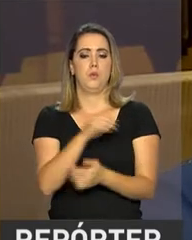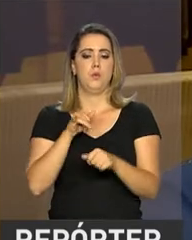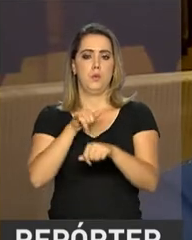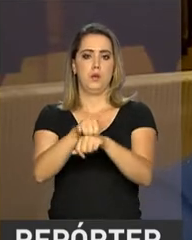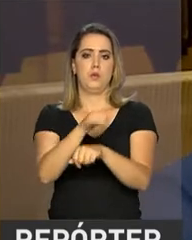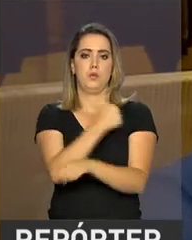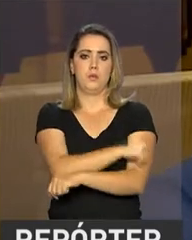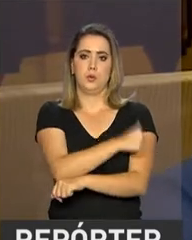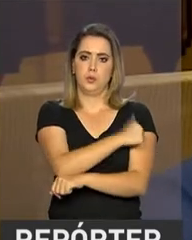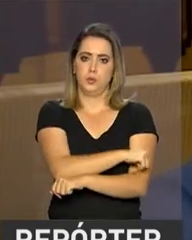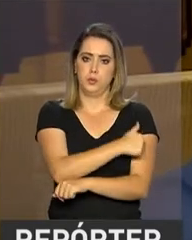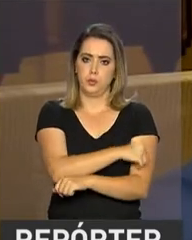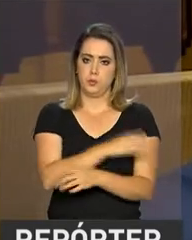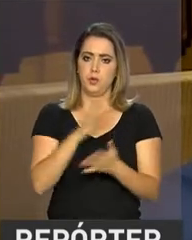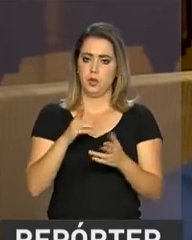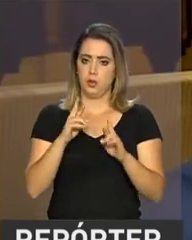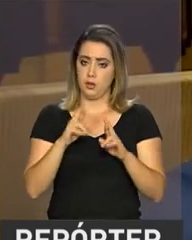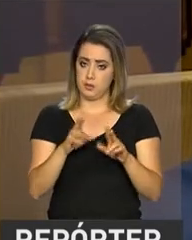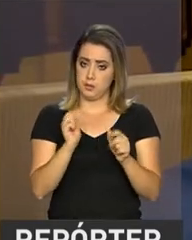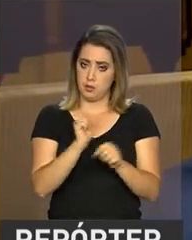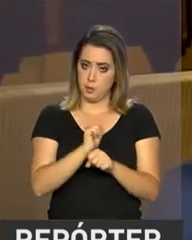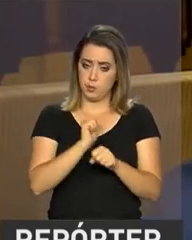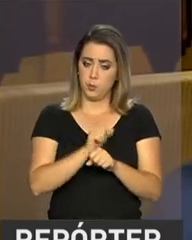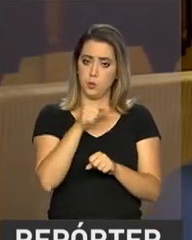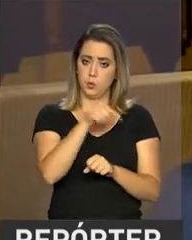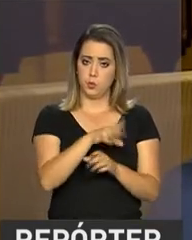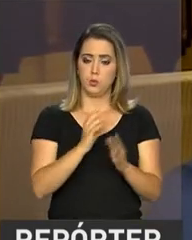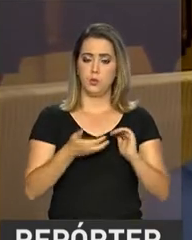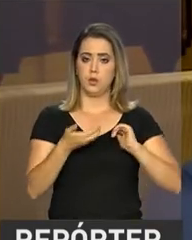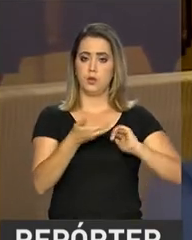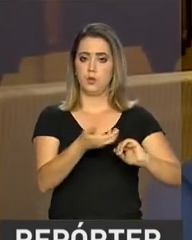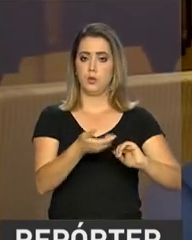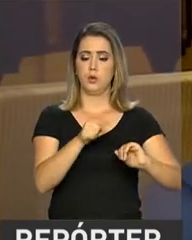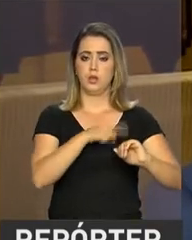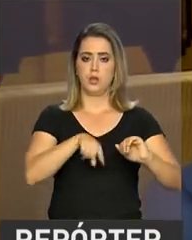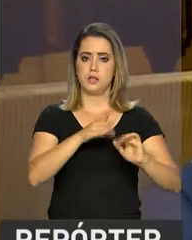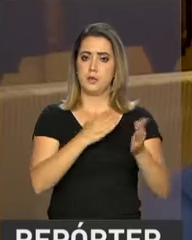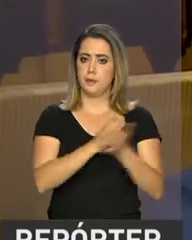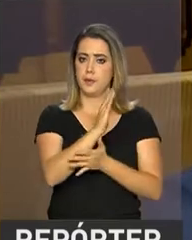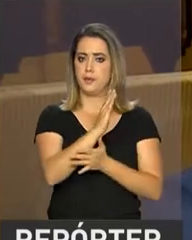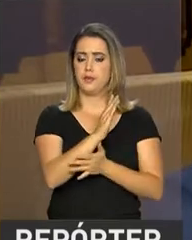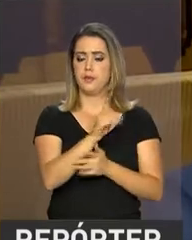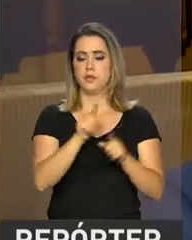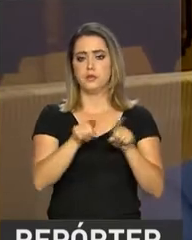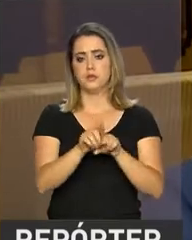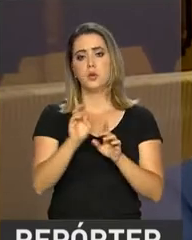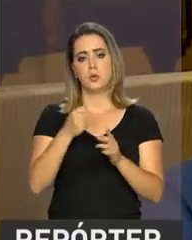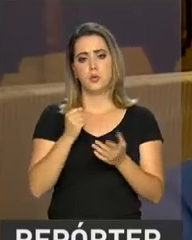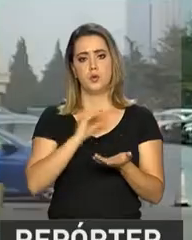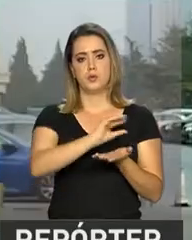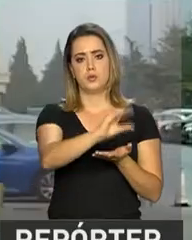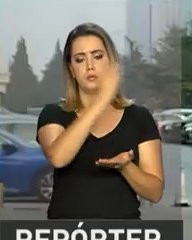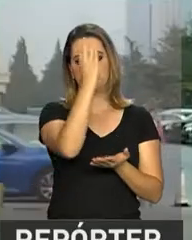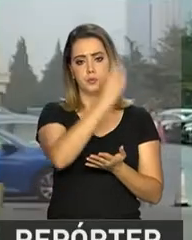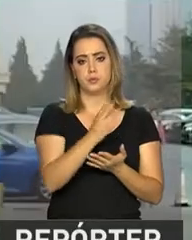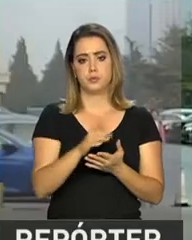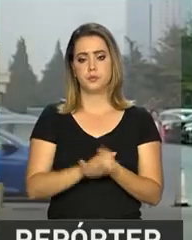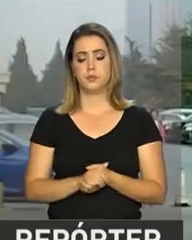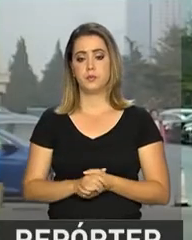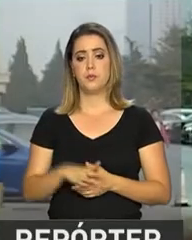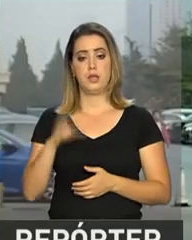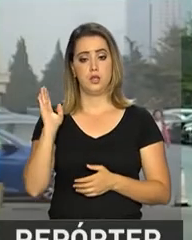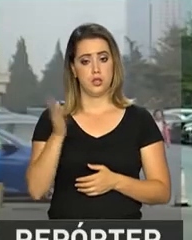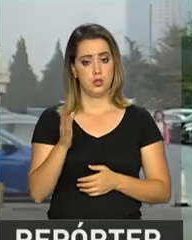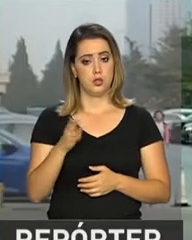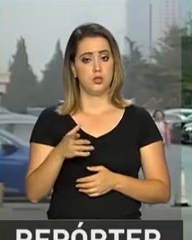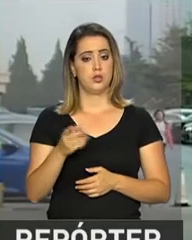no Congresso a respeito das concessões de aeroportos, ela seja aprovada para que eles possam fazer esses investimentos. Já nesta